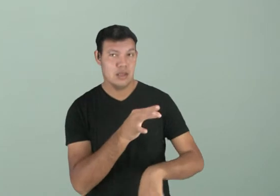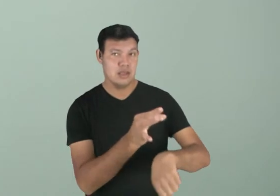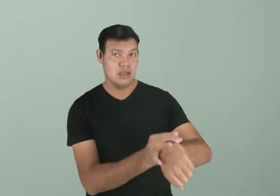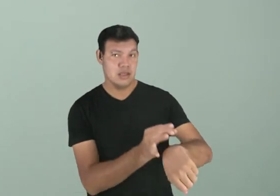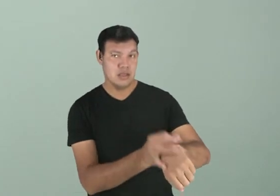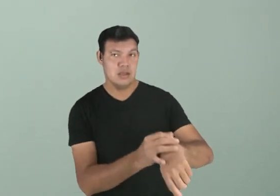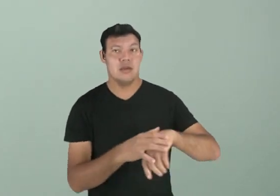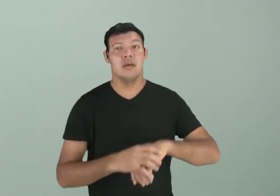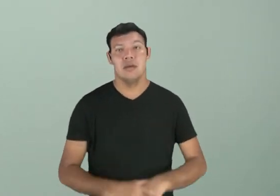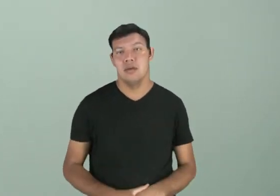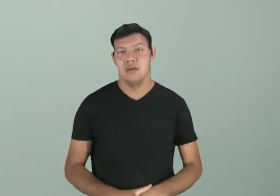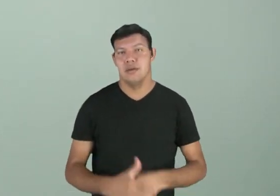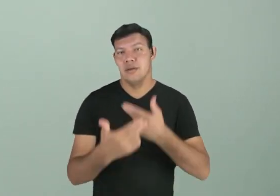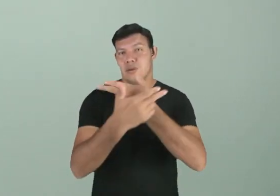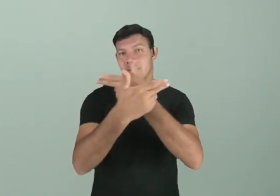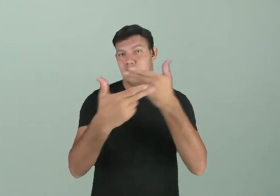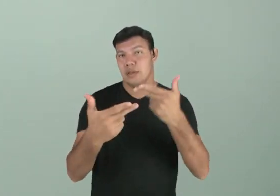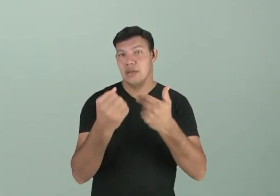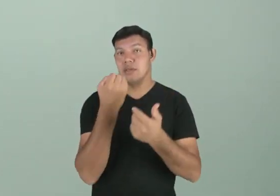o objeto